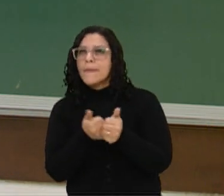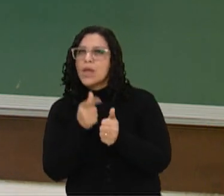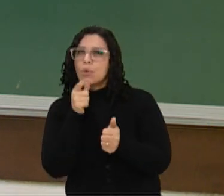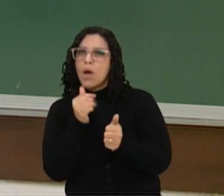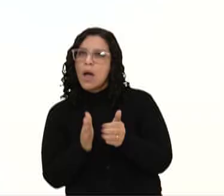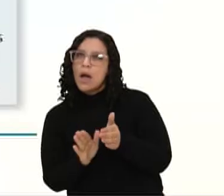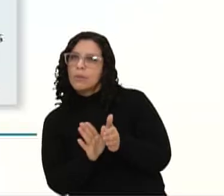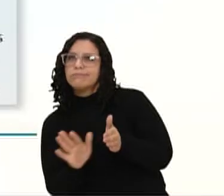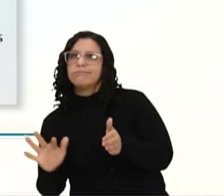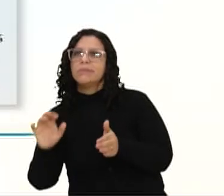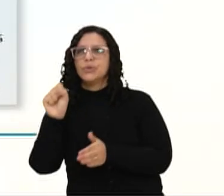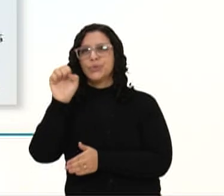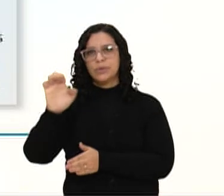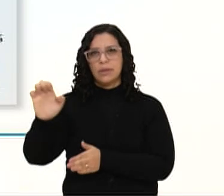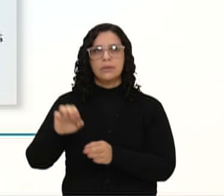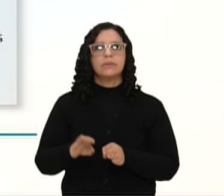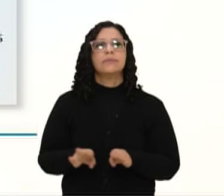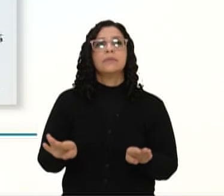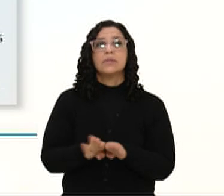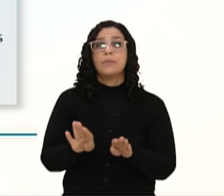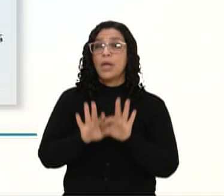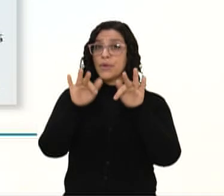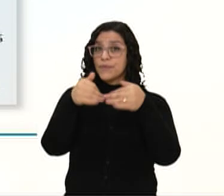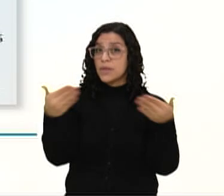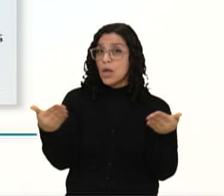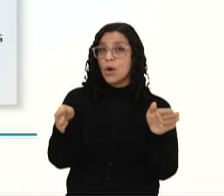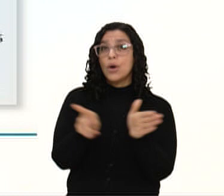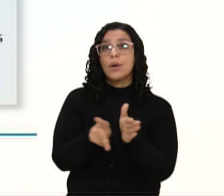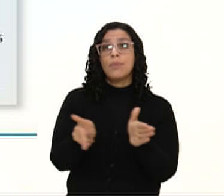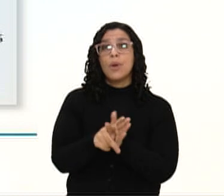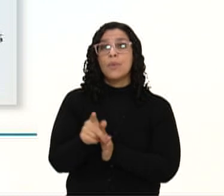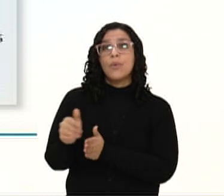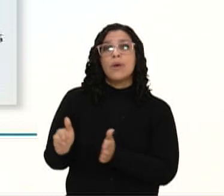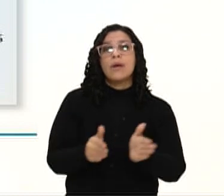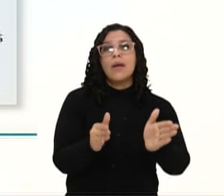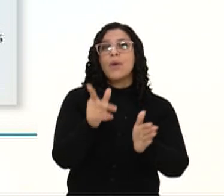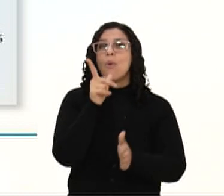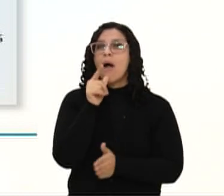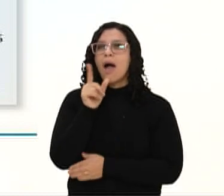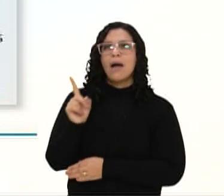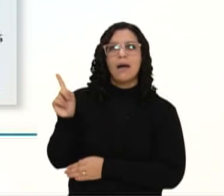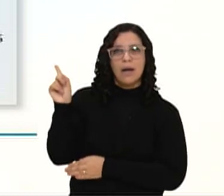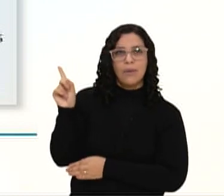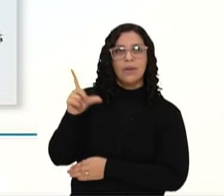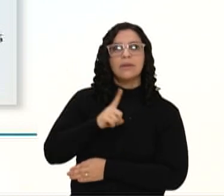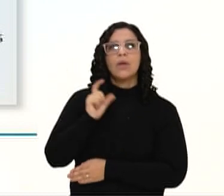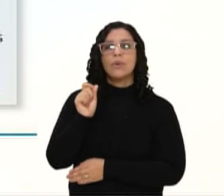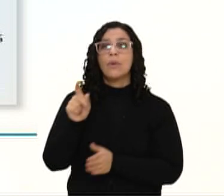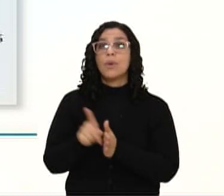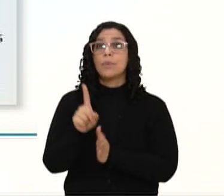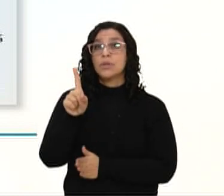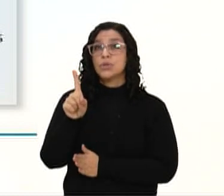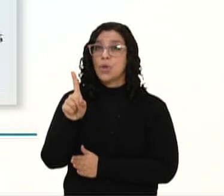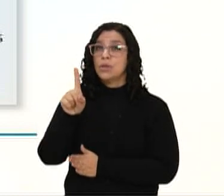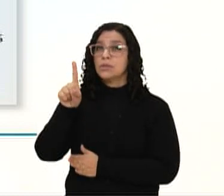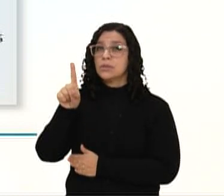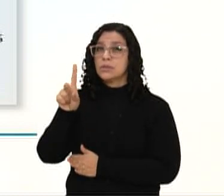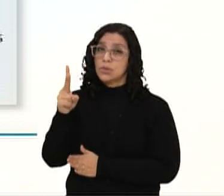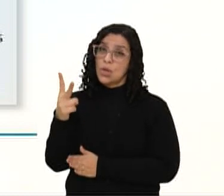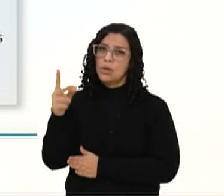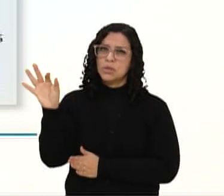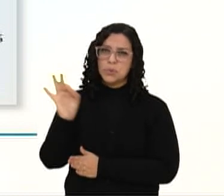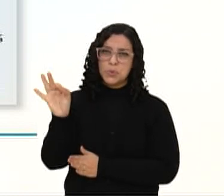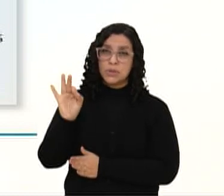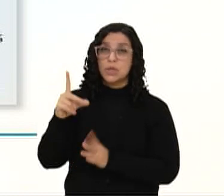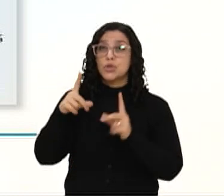nós vamos ter a presença das ferrovias. E, por fim, ali os caminhos fluviais. Então, o que nós vamos ter ali? Em torno de 12% das